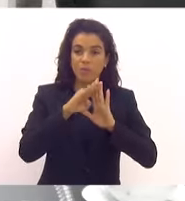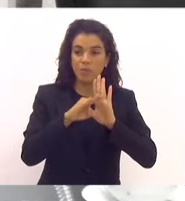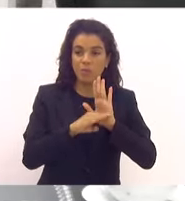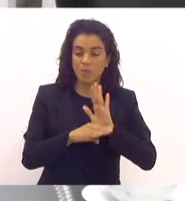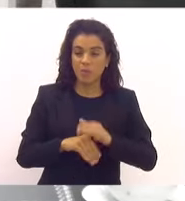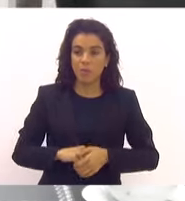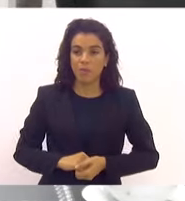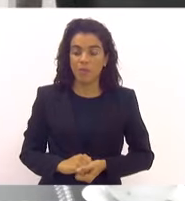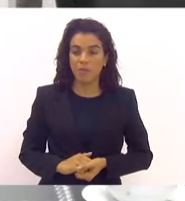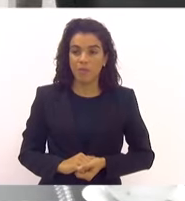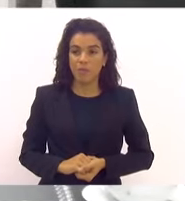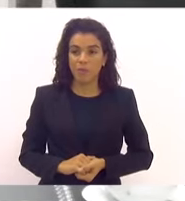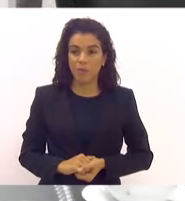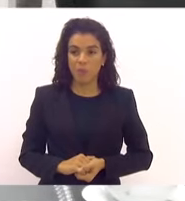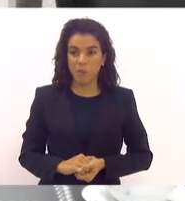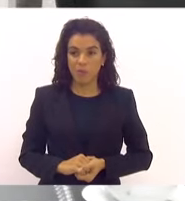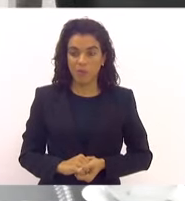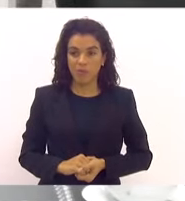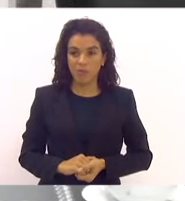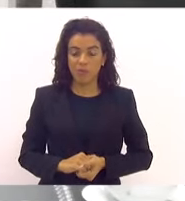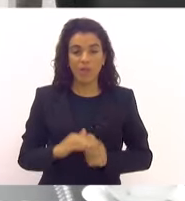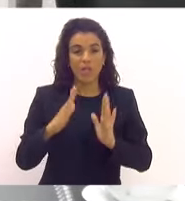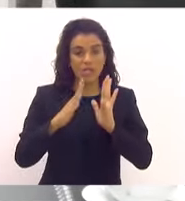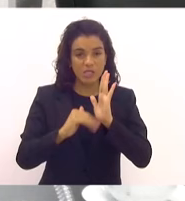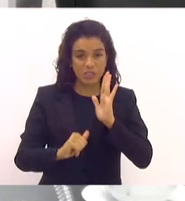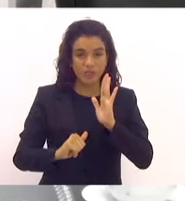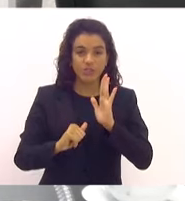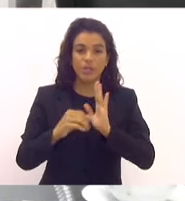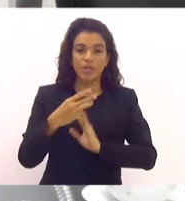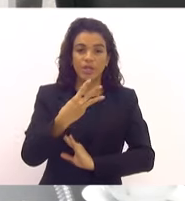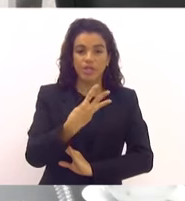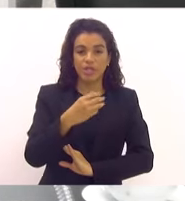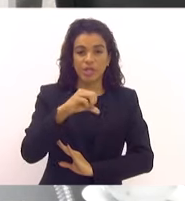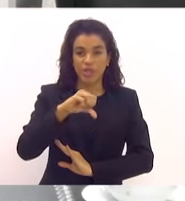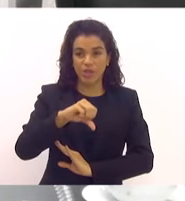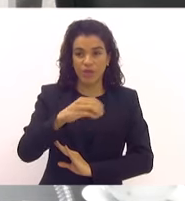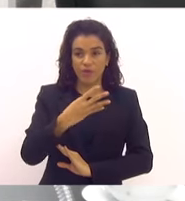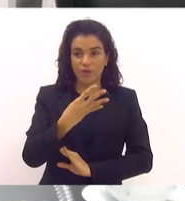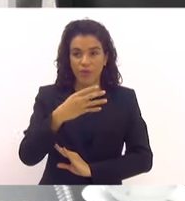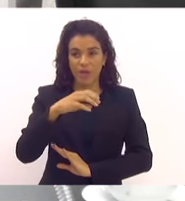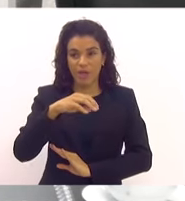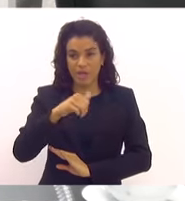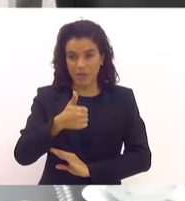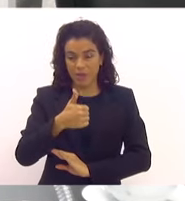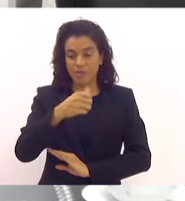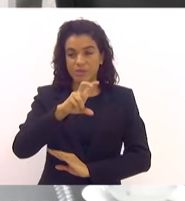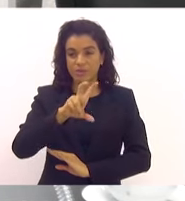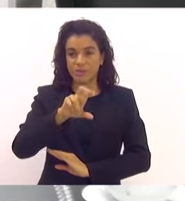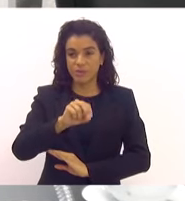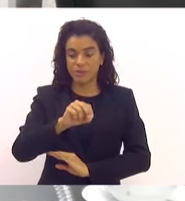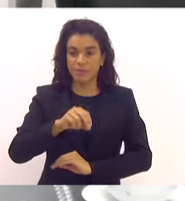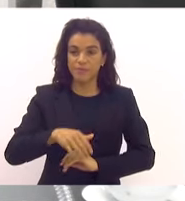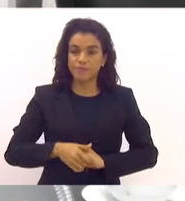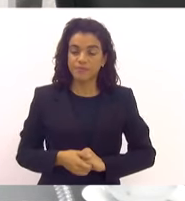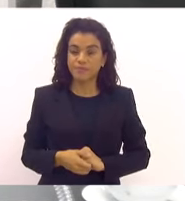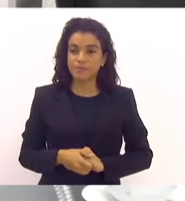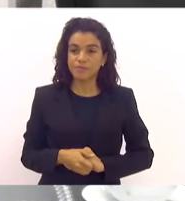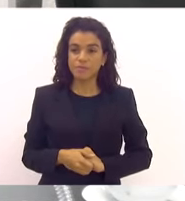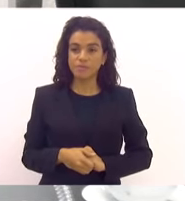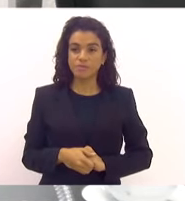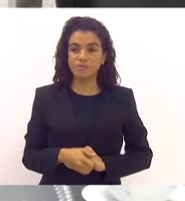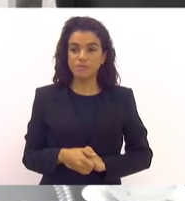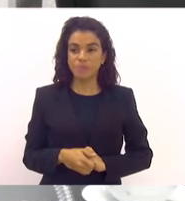Paulo. Então, retirados de pauta 39, 41 e 50. 39 a pedido do autor, deputado Renato